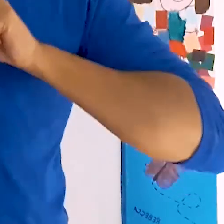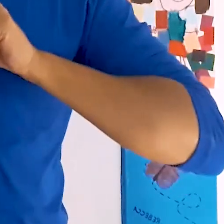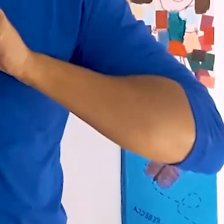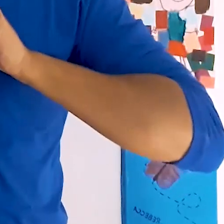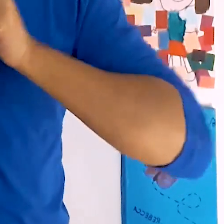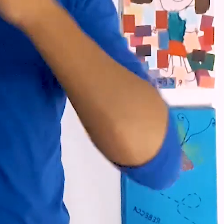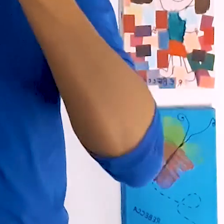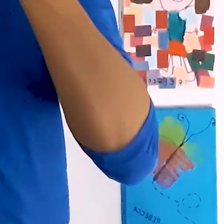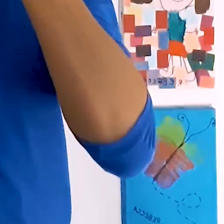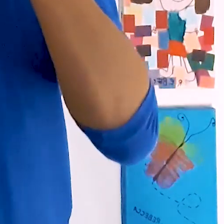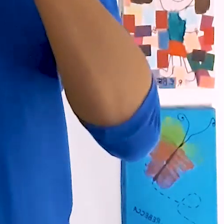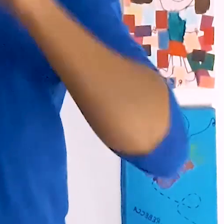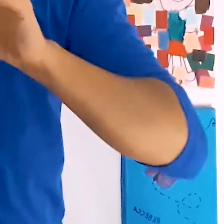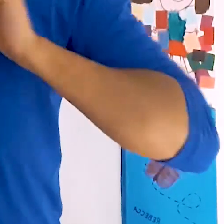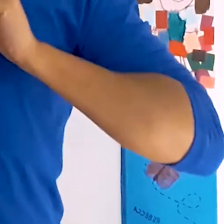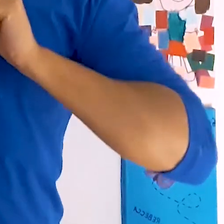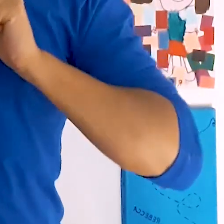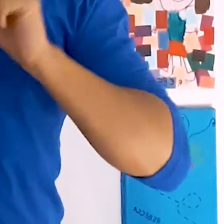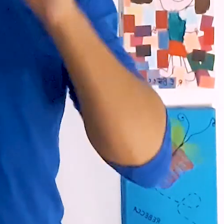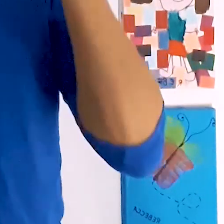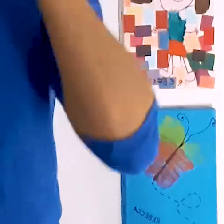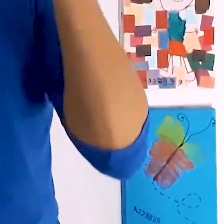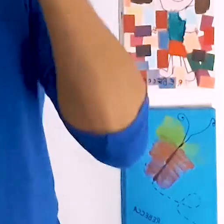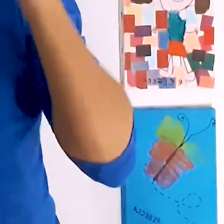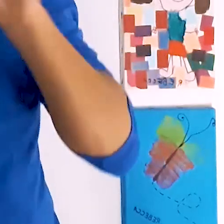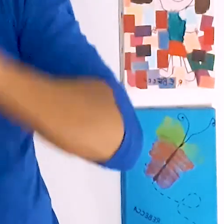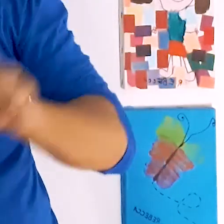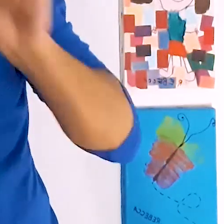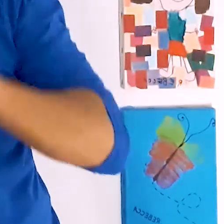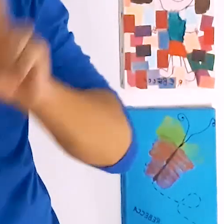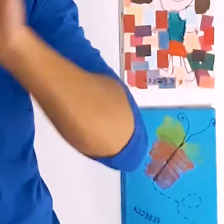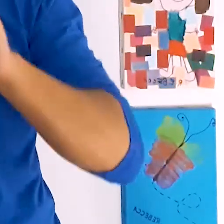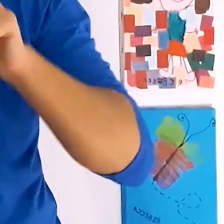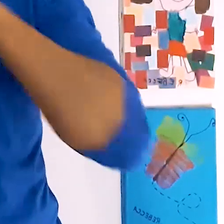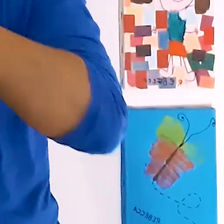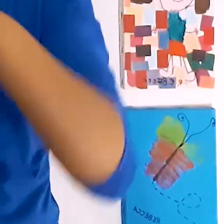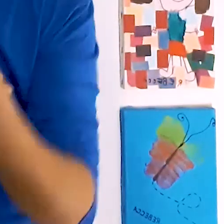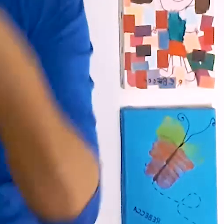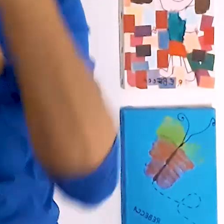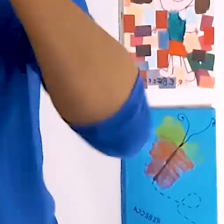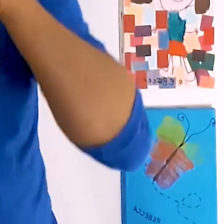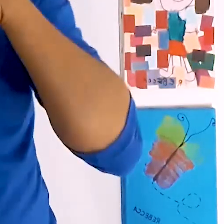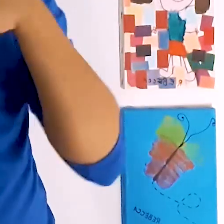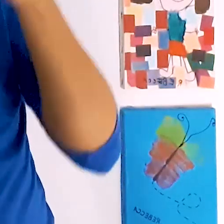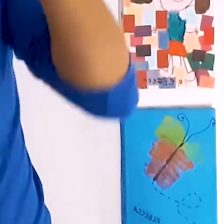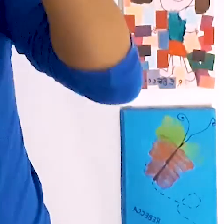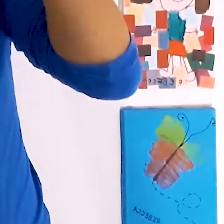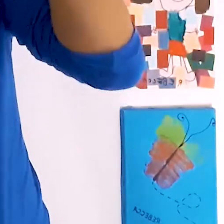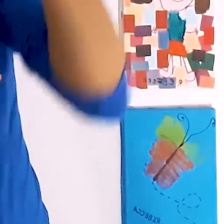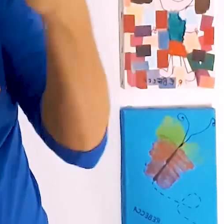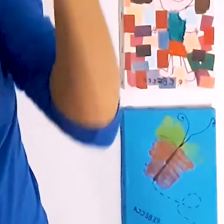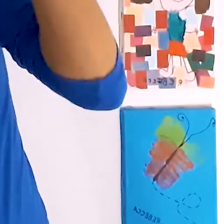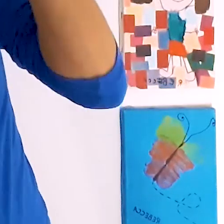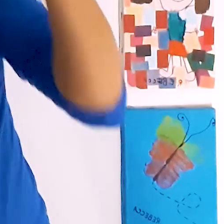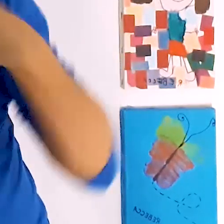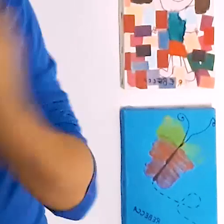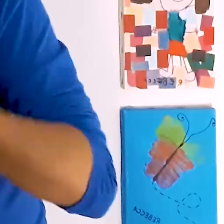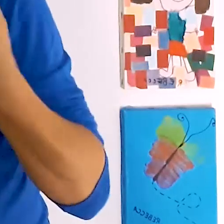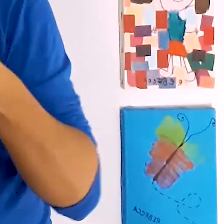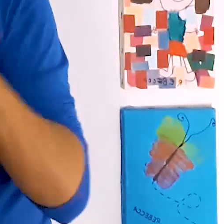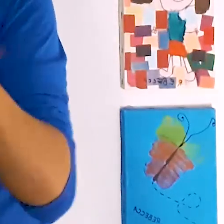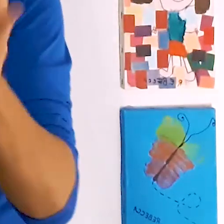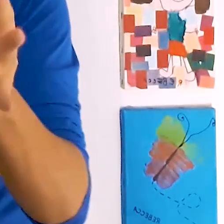acostumados, nos apegamos a eles, usamos cada um diariamente, de modo que eles fazem parte